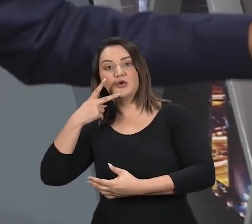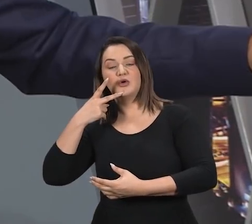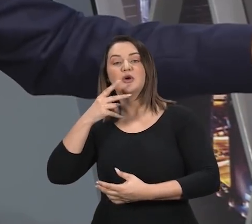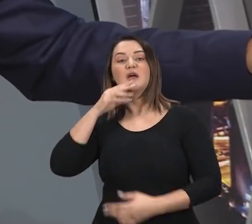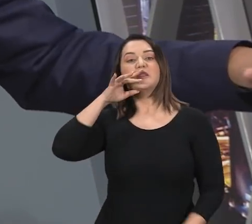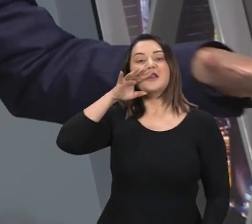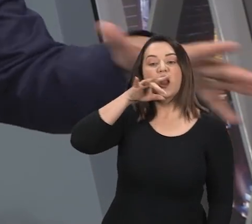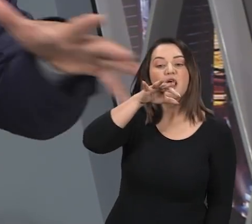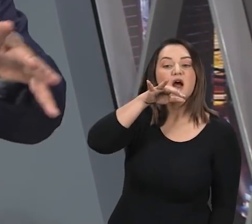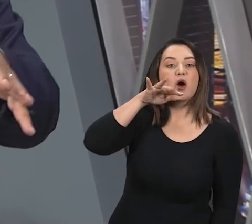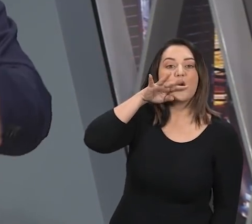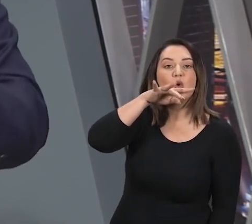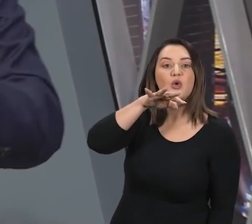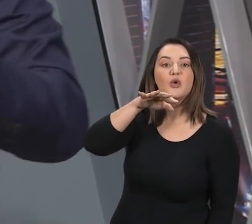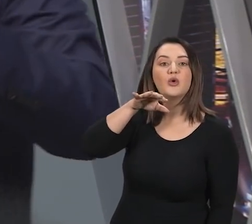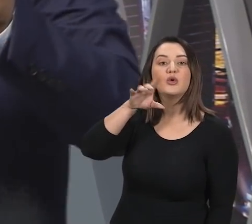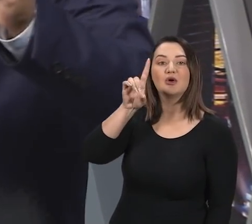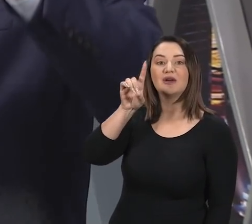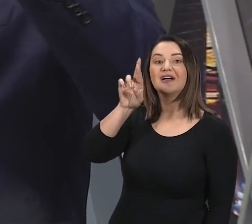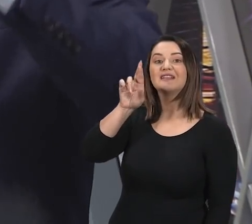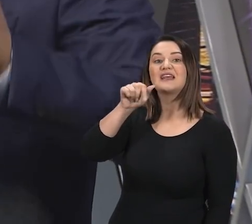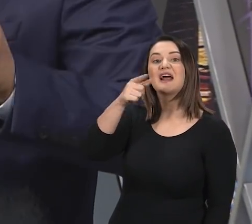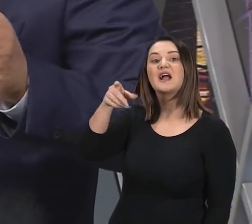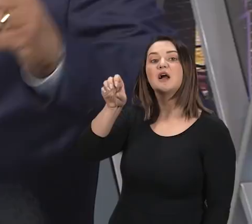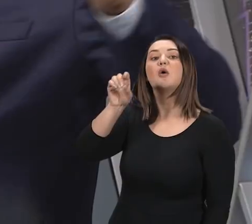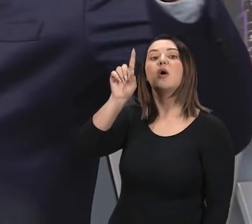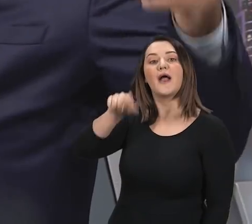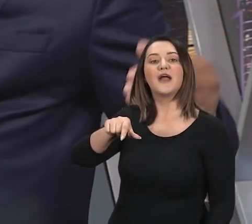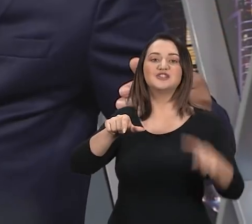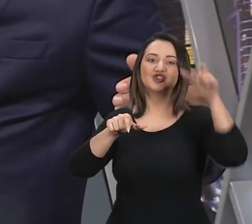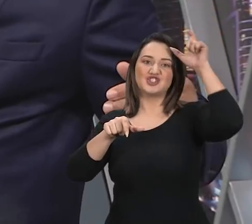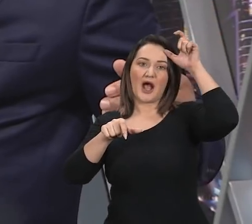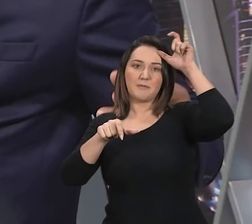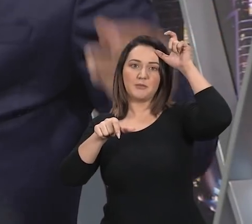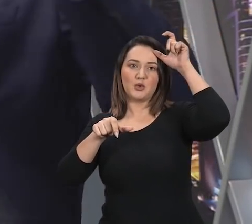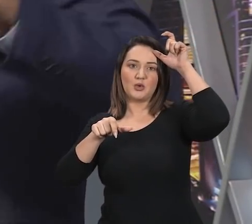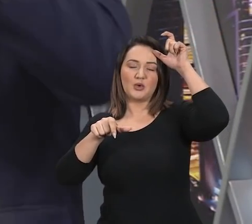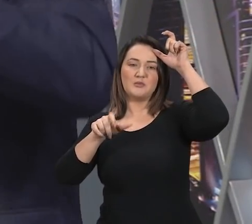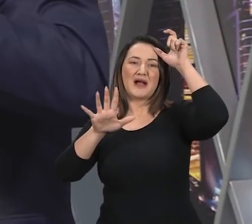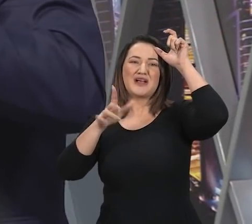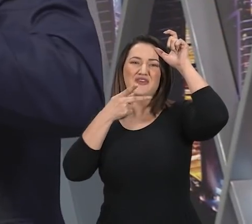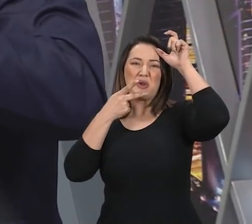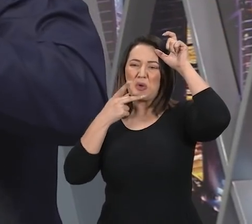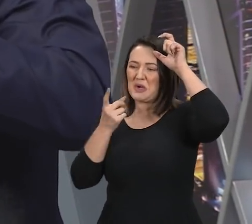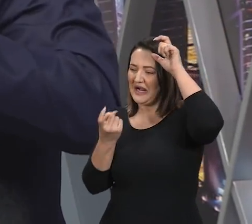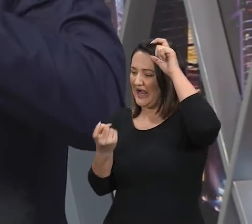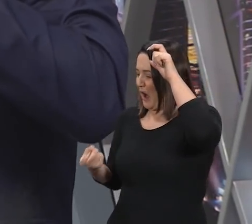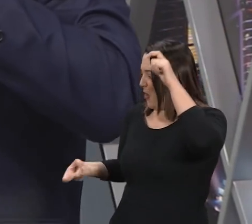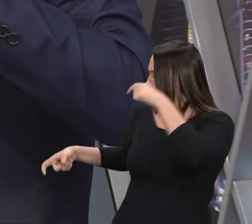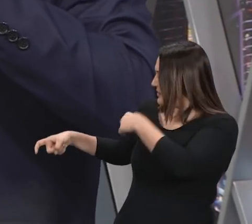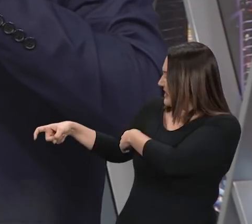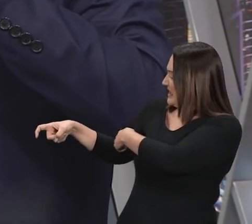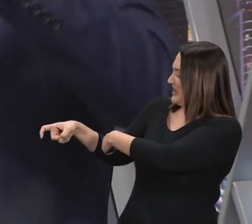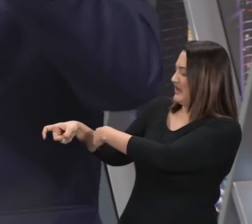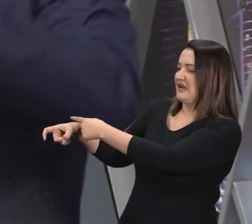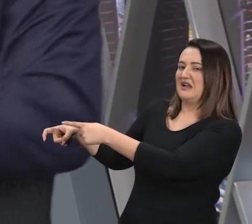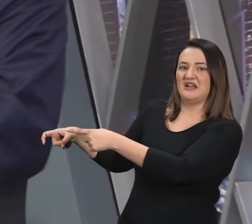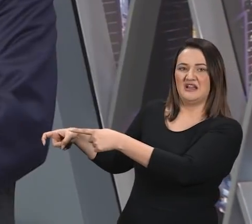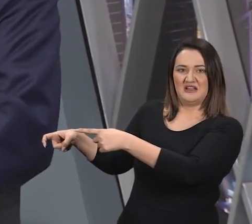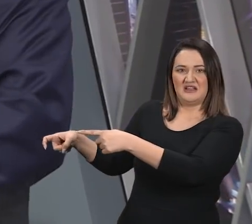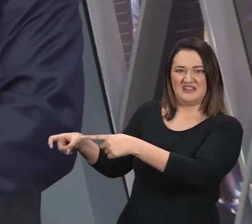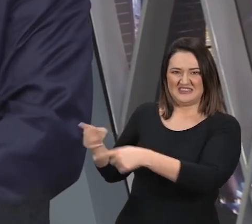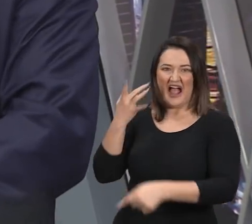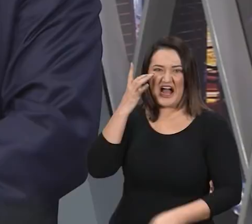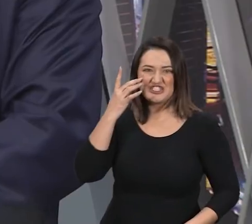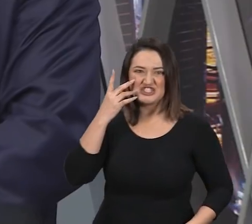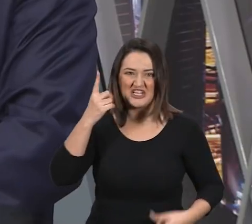sua cauda, arrastou a 1/3. Vem cá, o dragão com a sua cauda. O dragão é o diabo, certo? Com a sua cauda. Vem cá, o